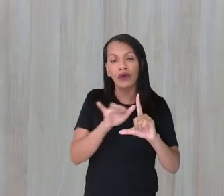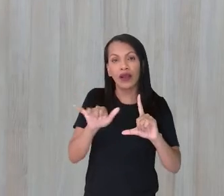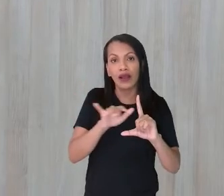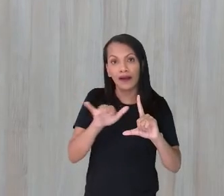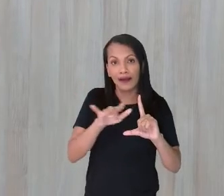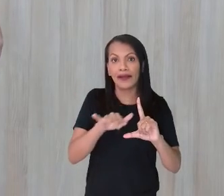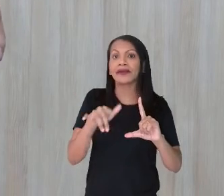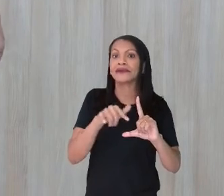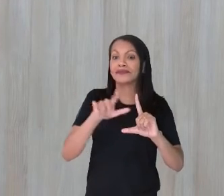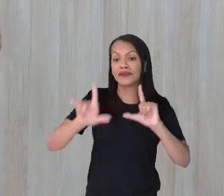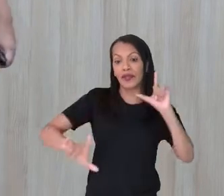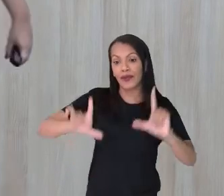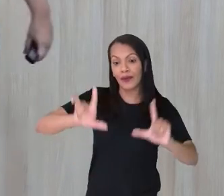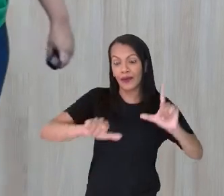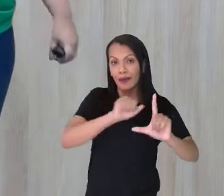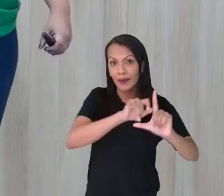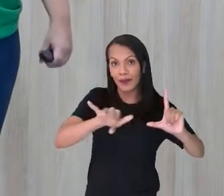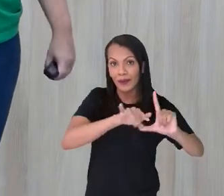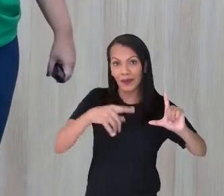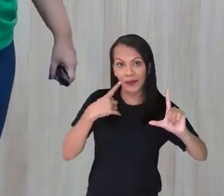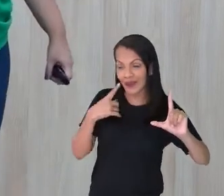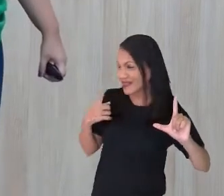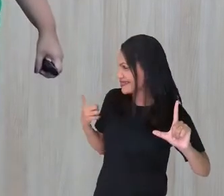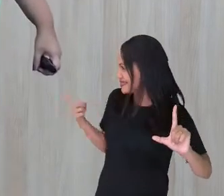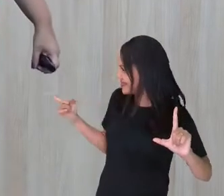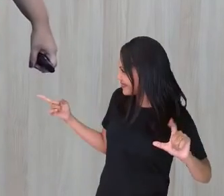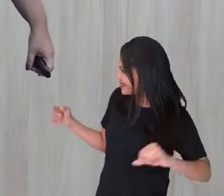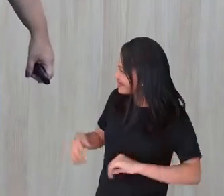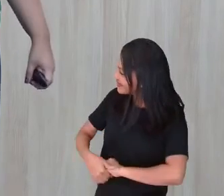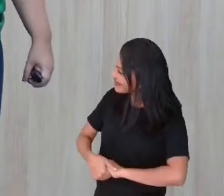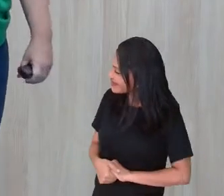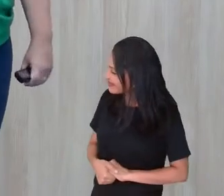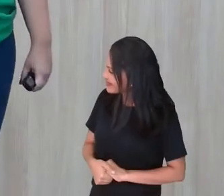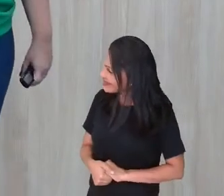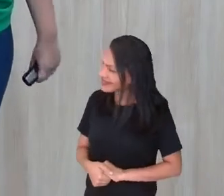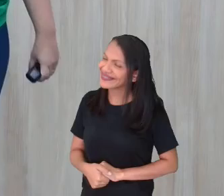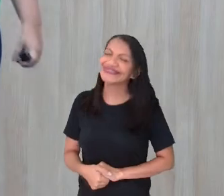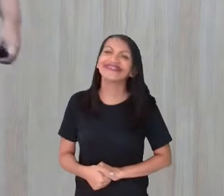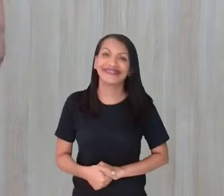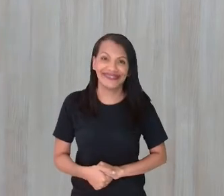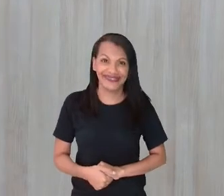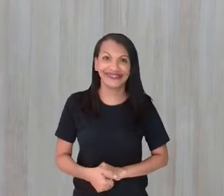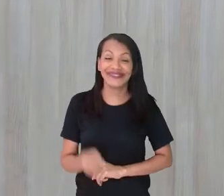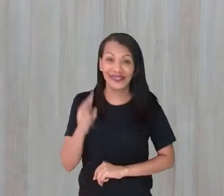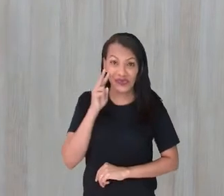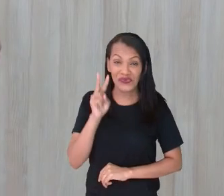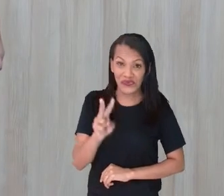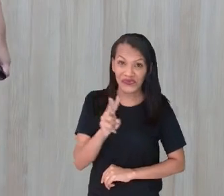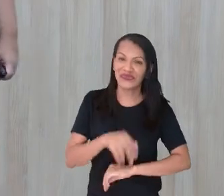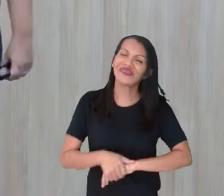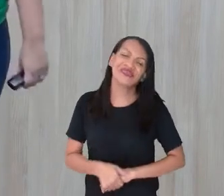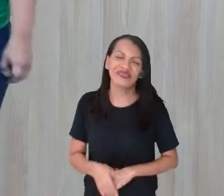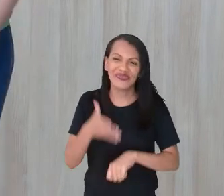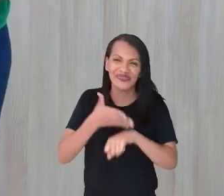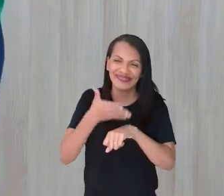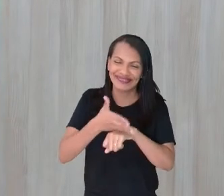que aparecerão agora na sua tela, ensaiado.